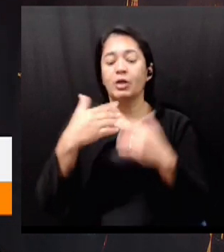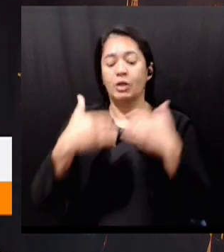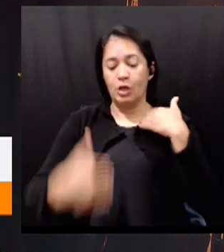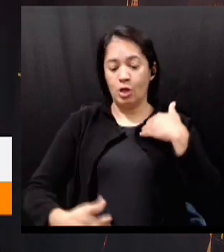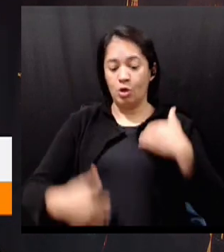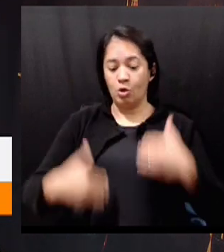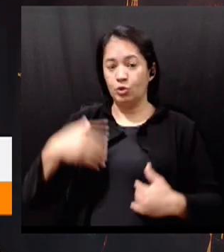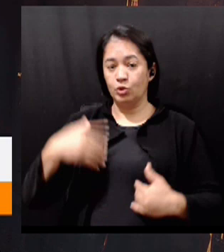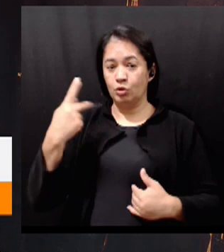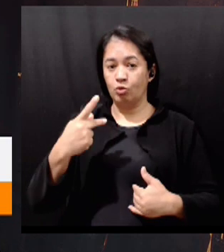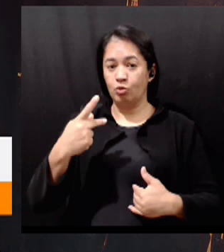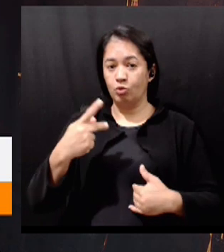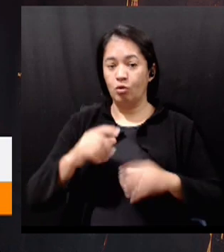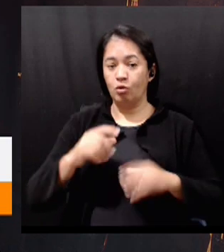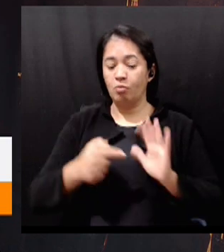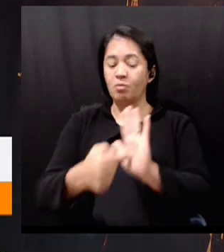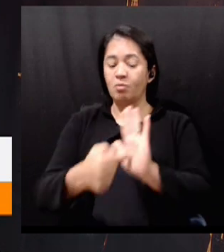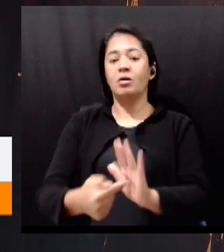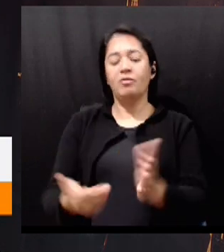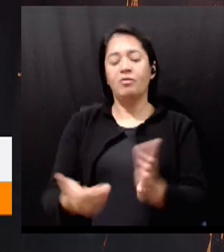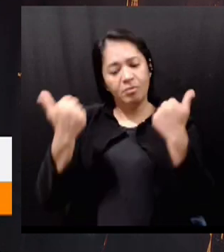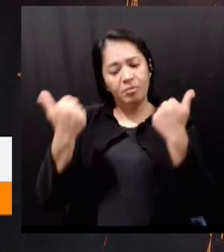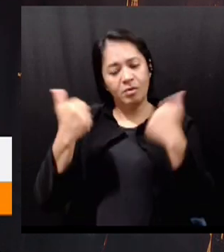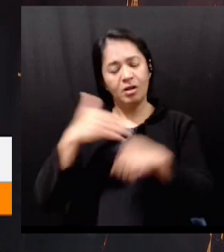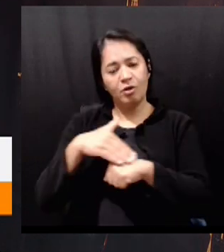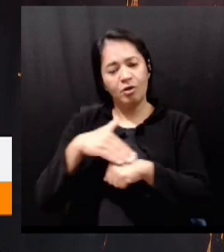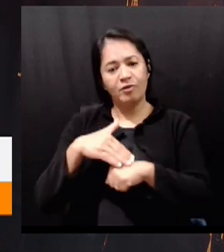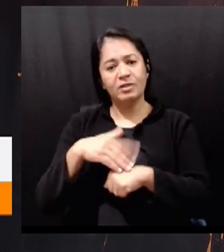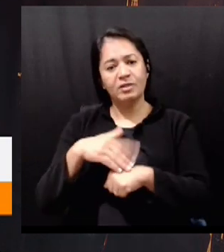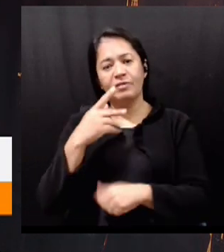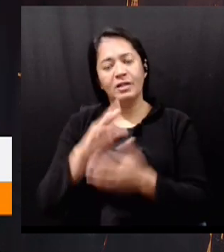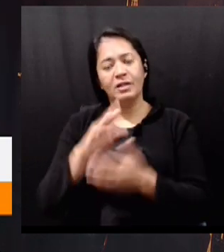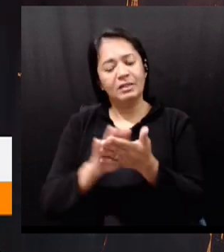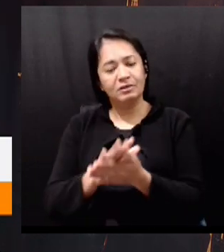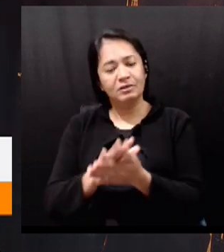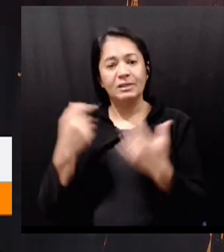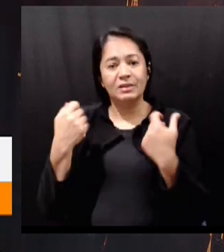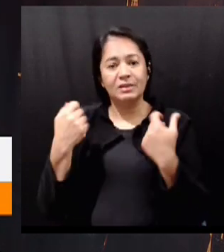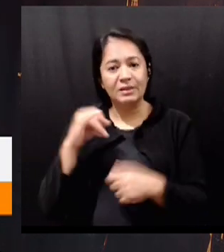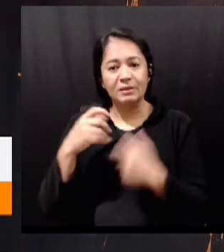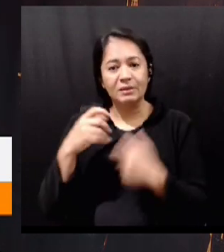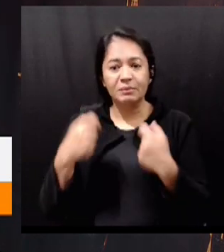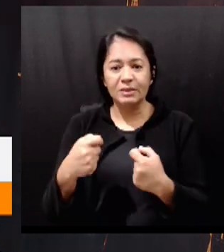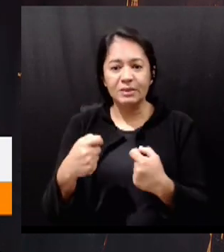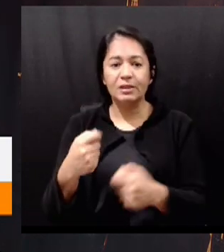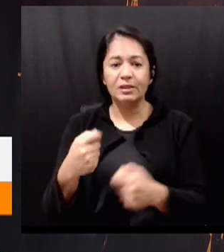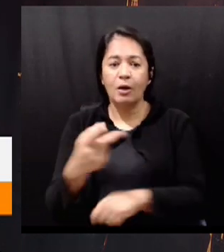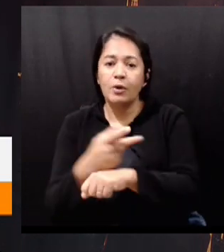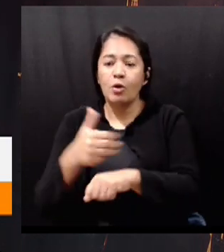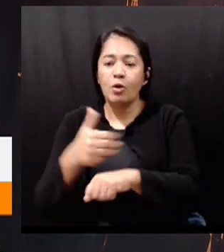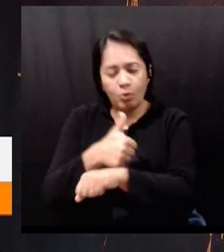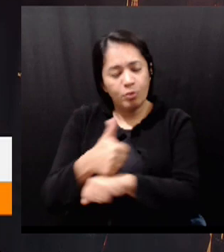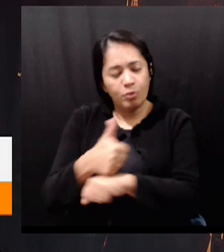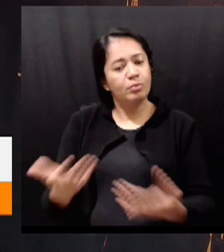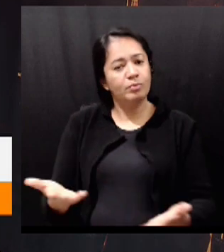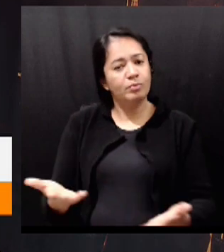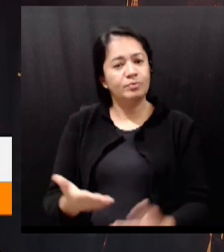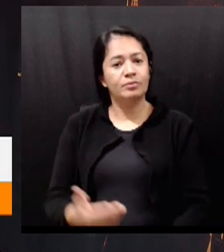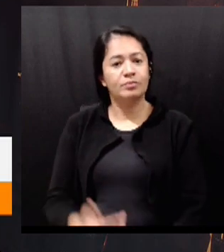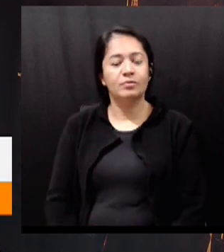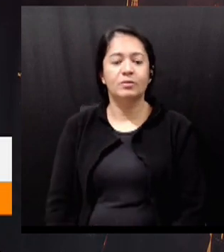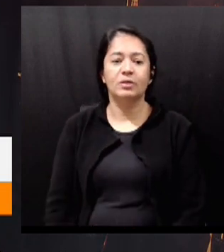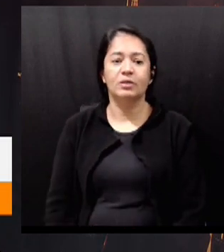bem, vamos lá, vamos conversar. Fala que não está bem. Se precisar, procure um especialista. Eu sou daquela